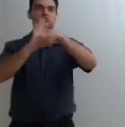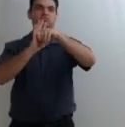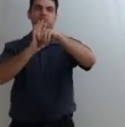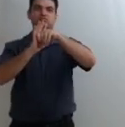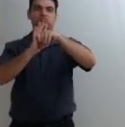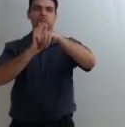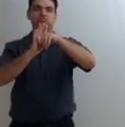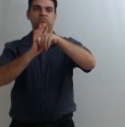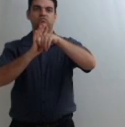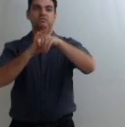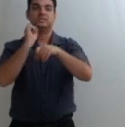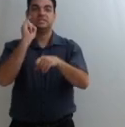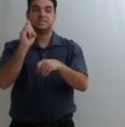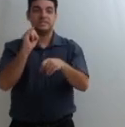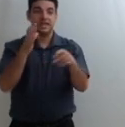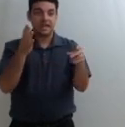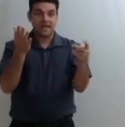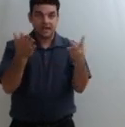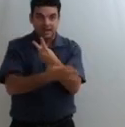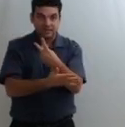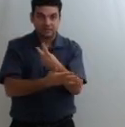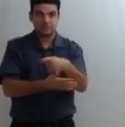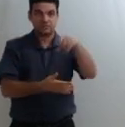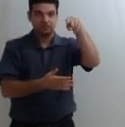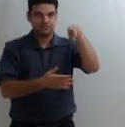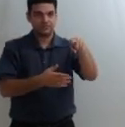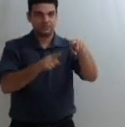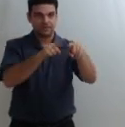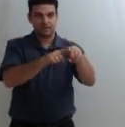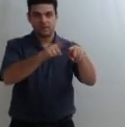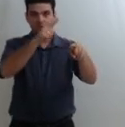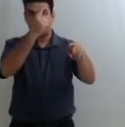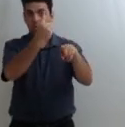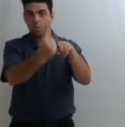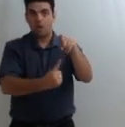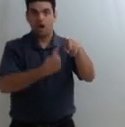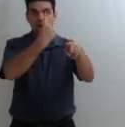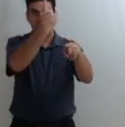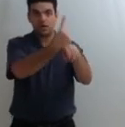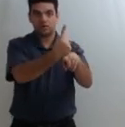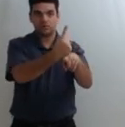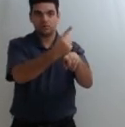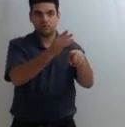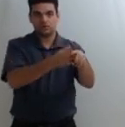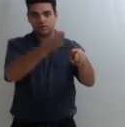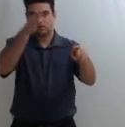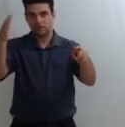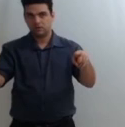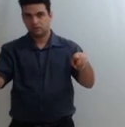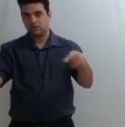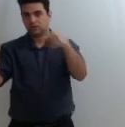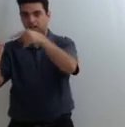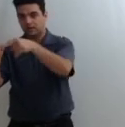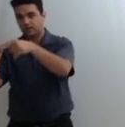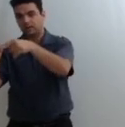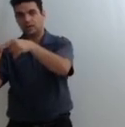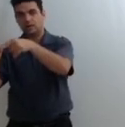magistrado indefinidamente use essa falta grave como impeditivo ao livramento condicional acaba por